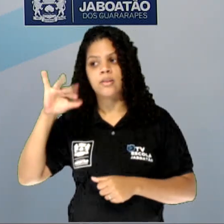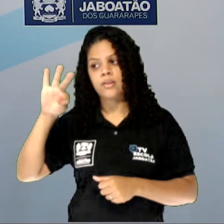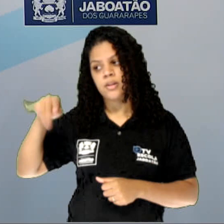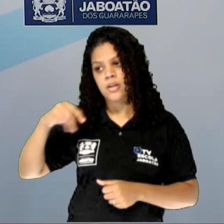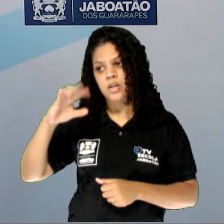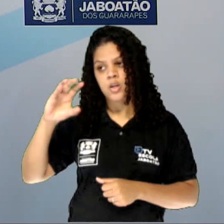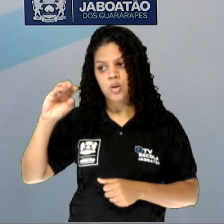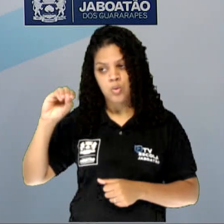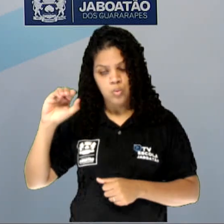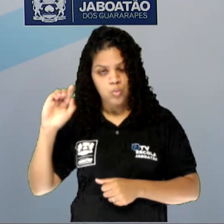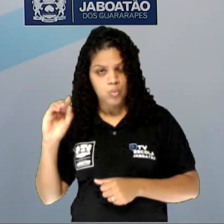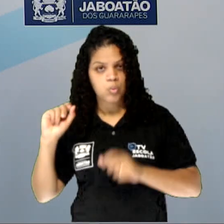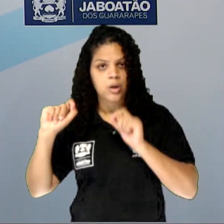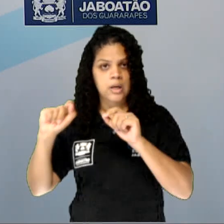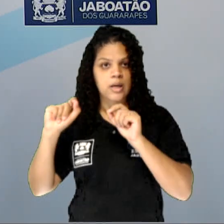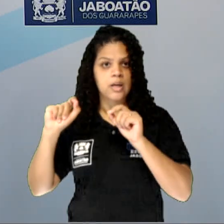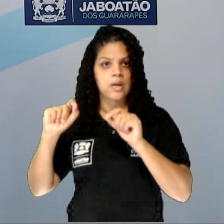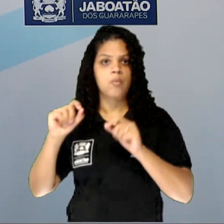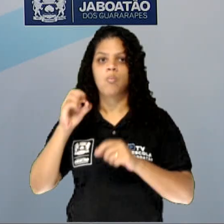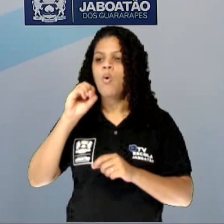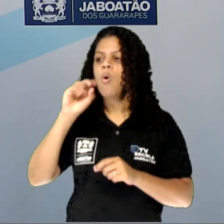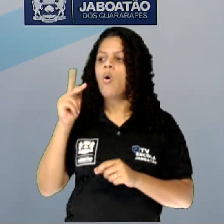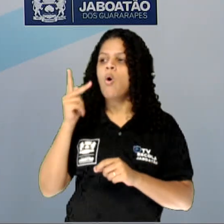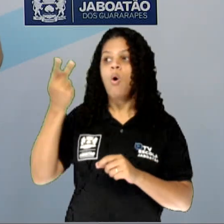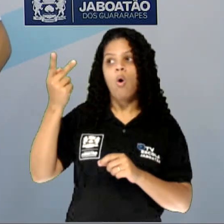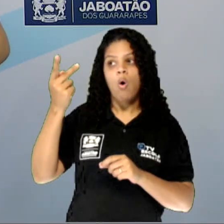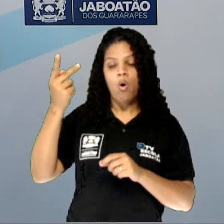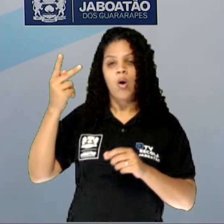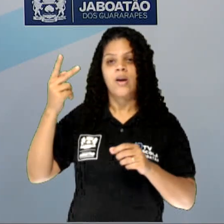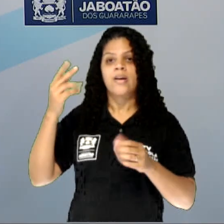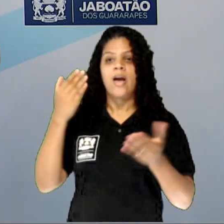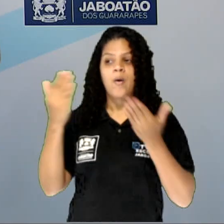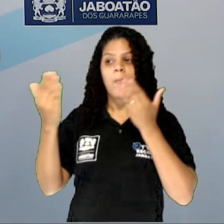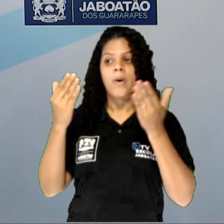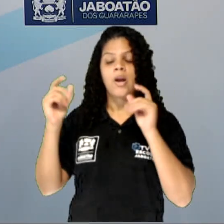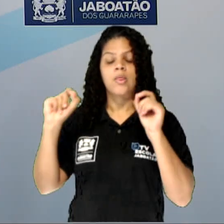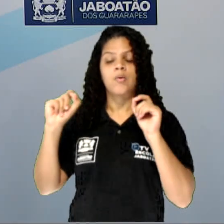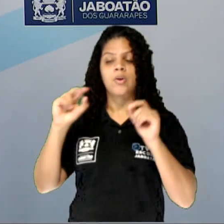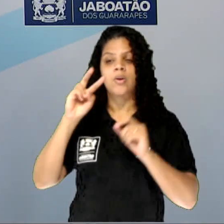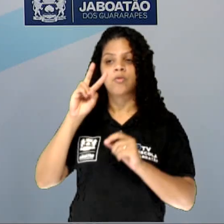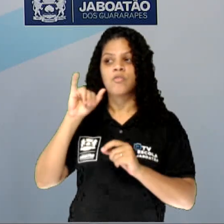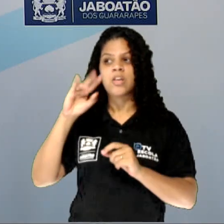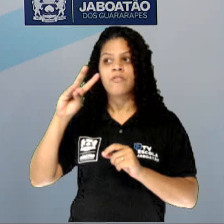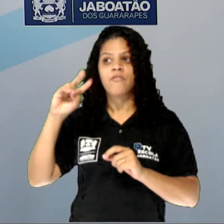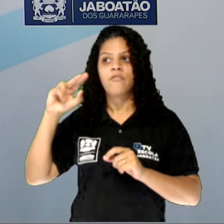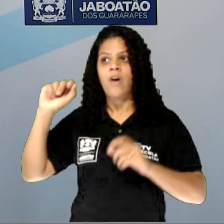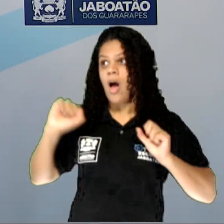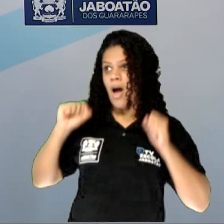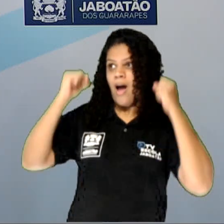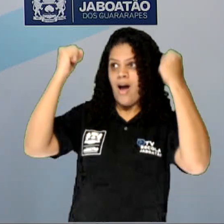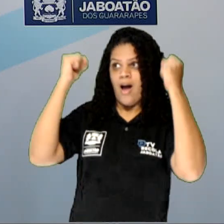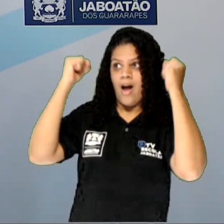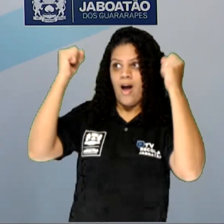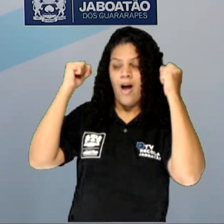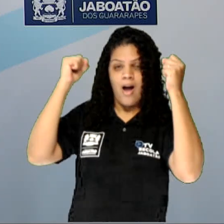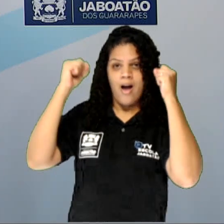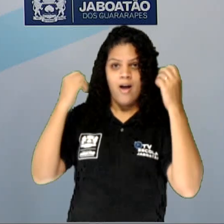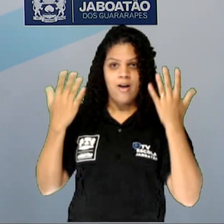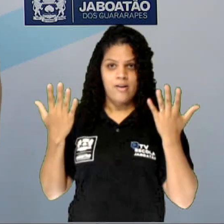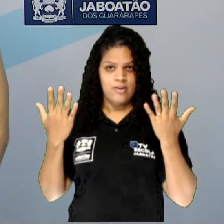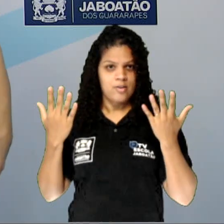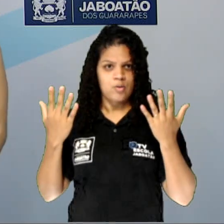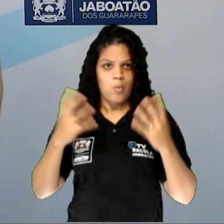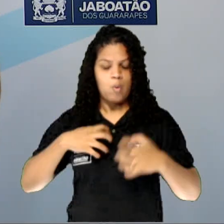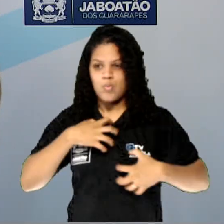que ele fala ali embaixo que seria equivalente a um viva. E o viva não pode ser de consternação. Uma pessoa que está consternada